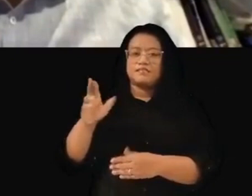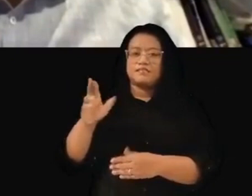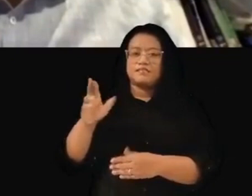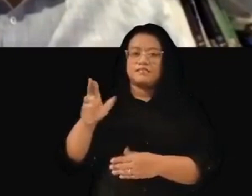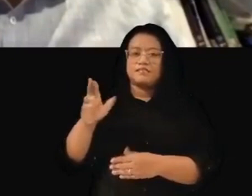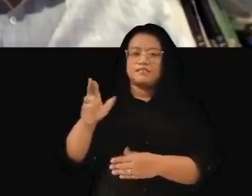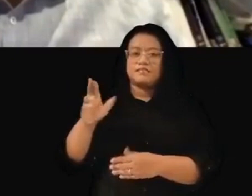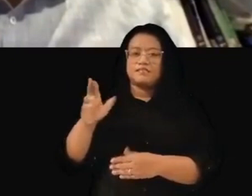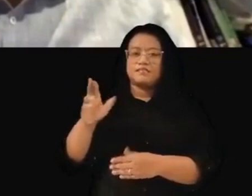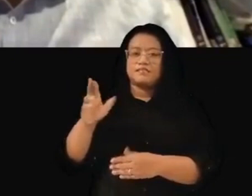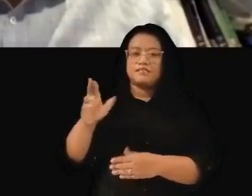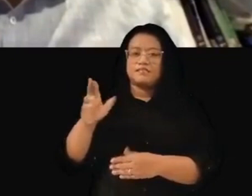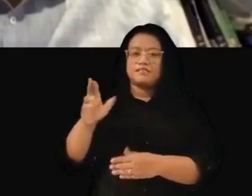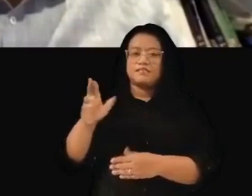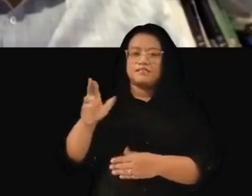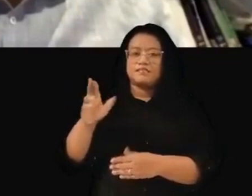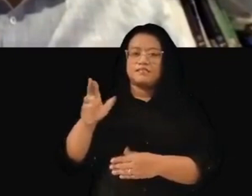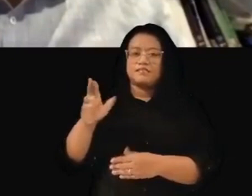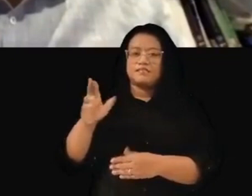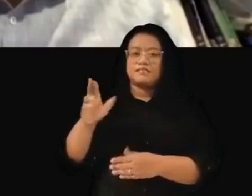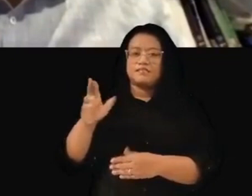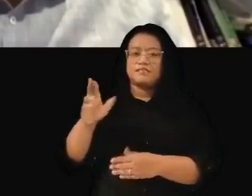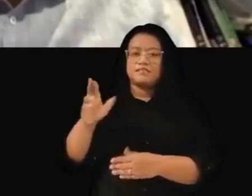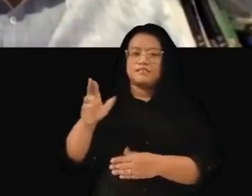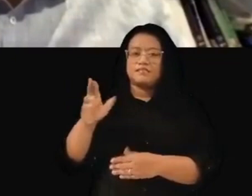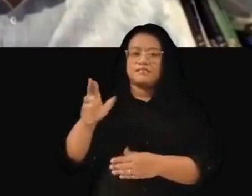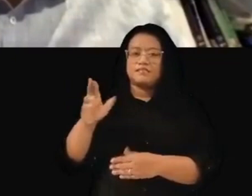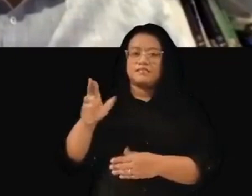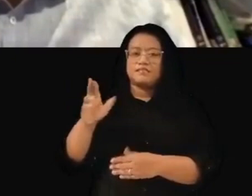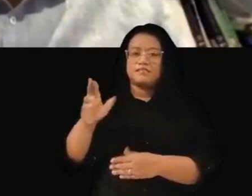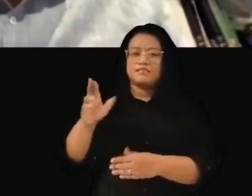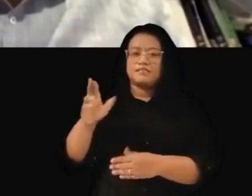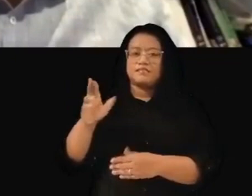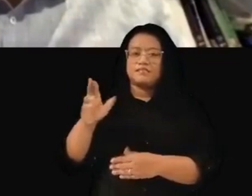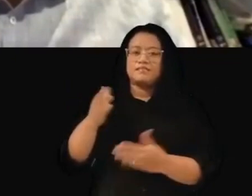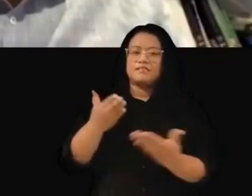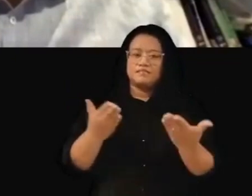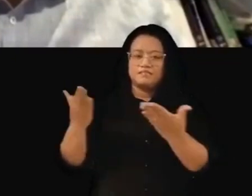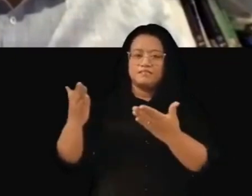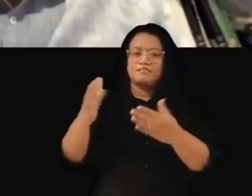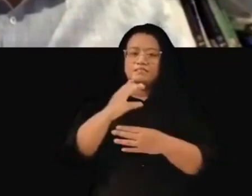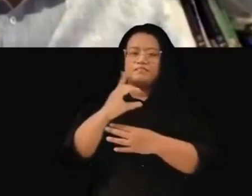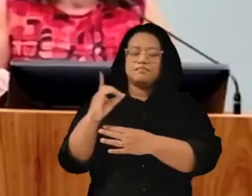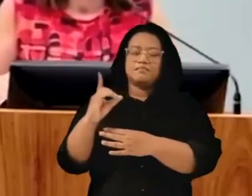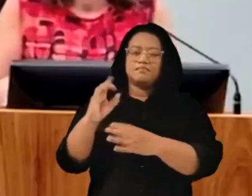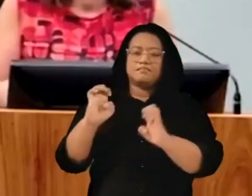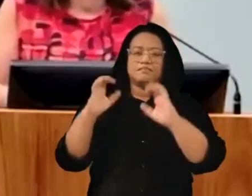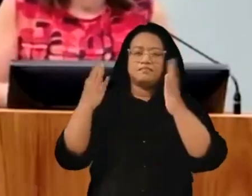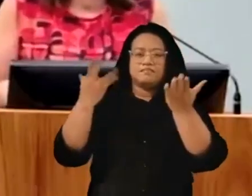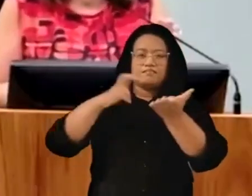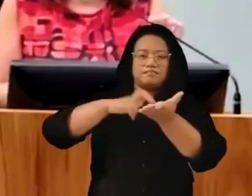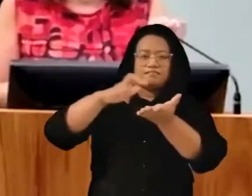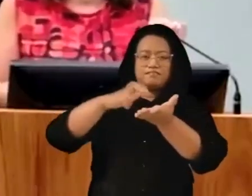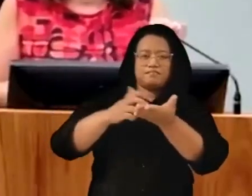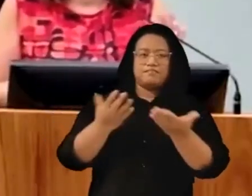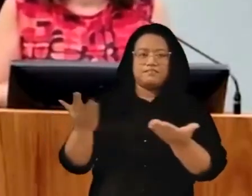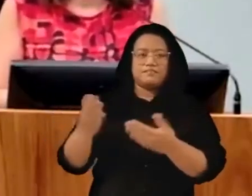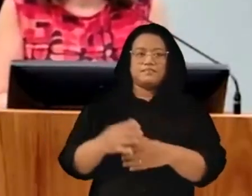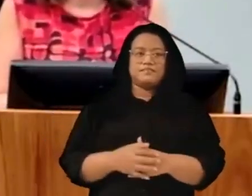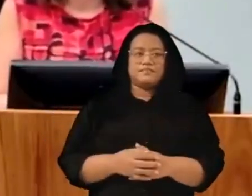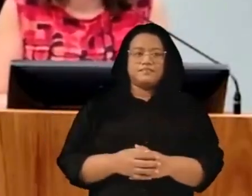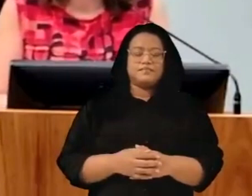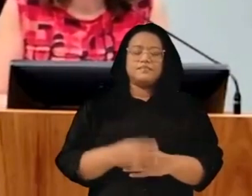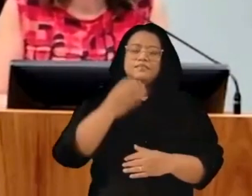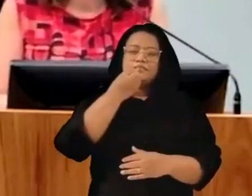A imagem volta a transmitir somente o auditório. Na bancada está apenas a doutora Raicler Baldrisca. Bom, bom dia a